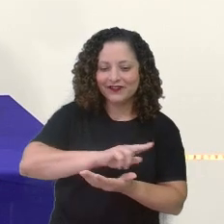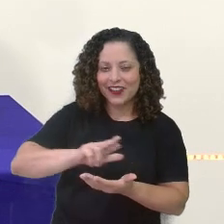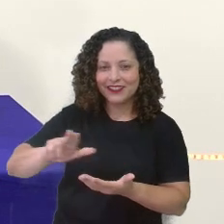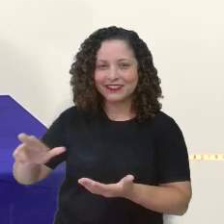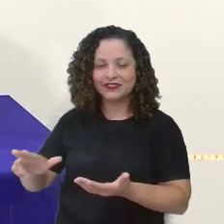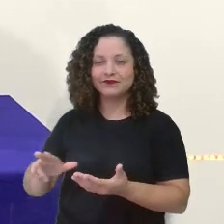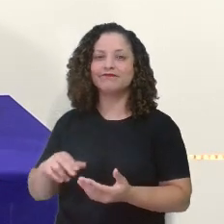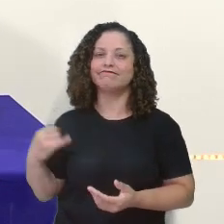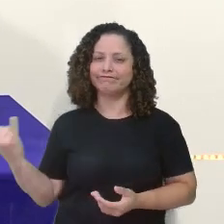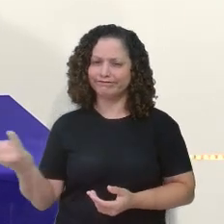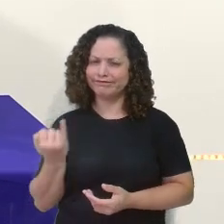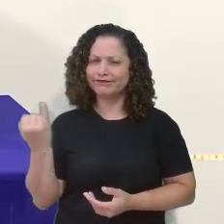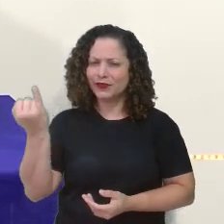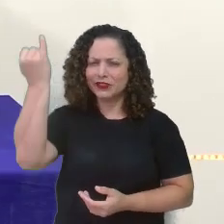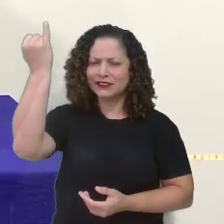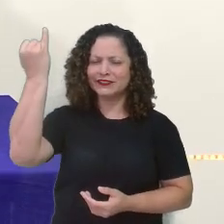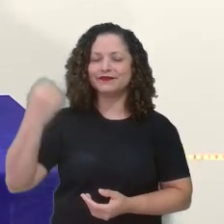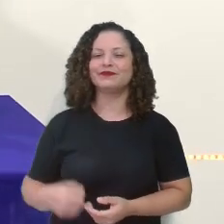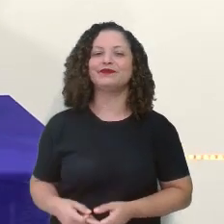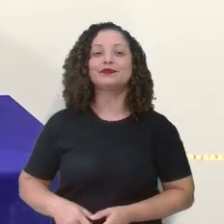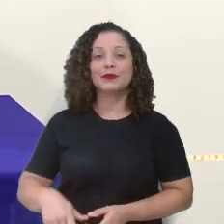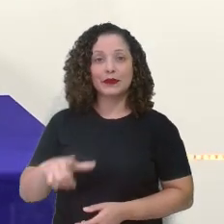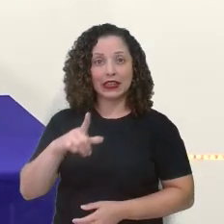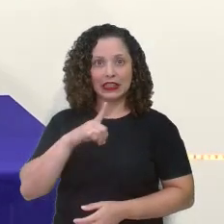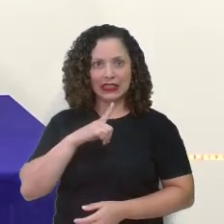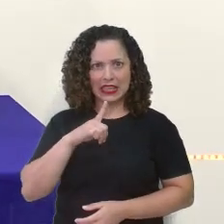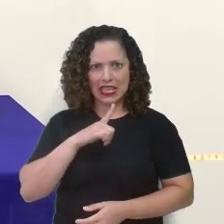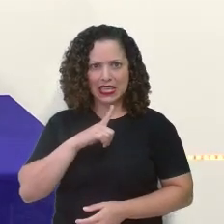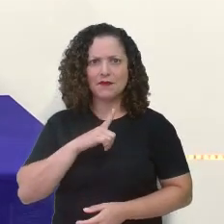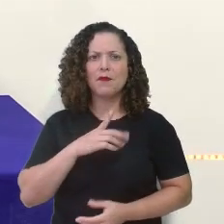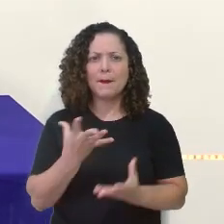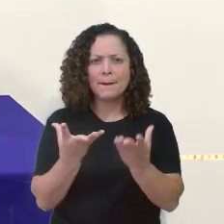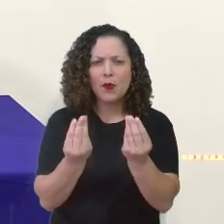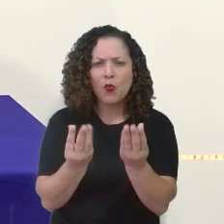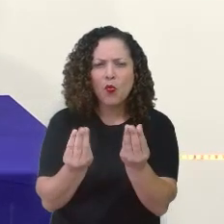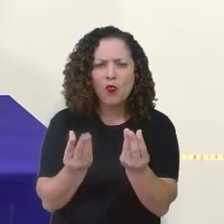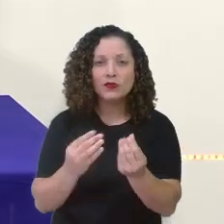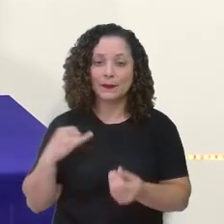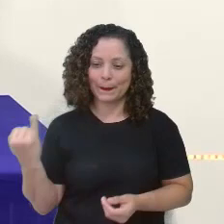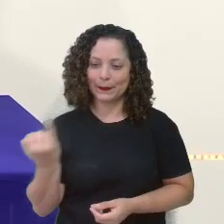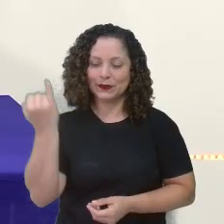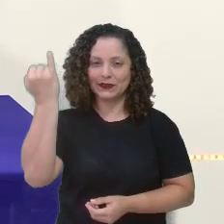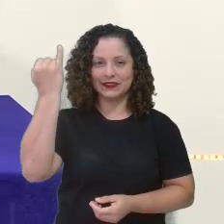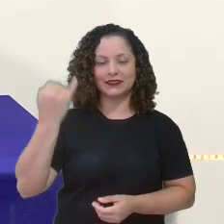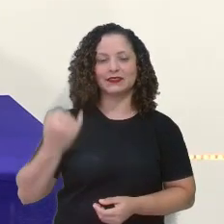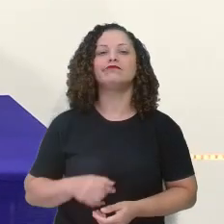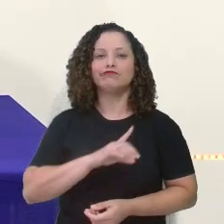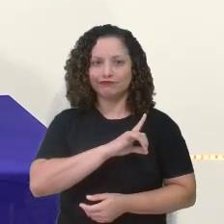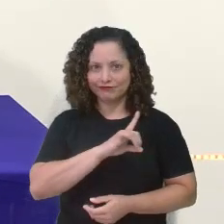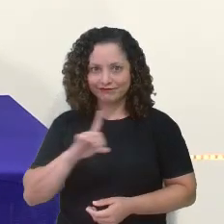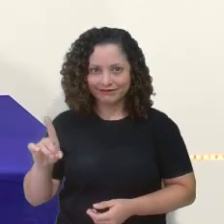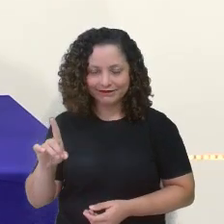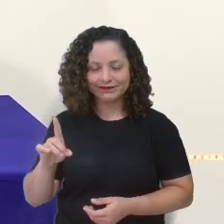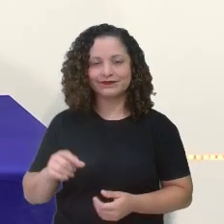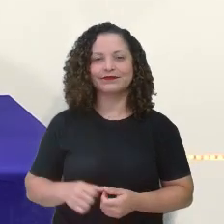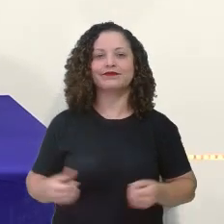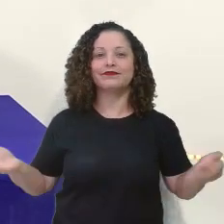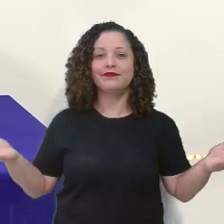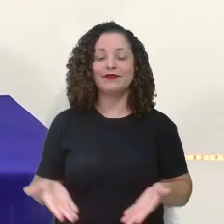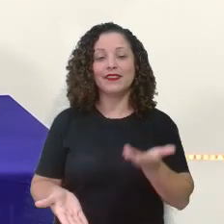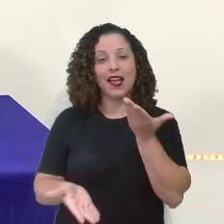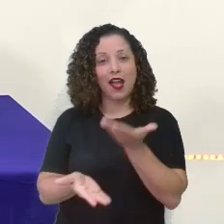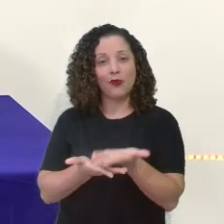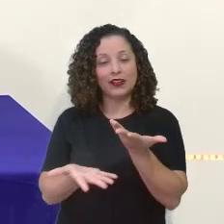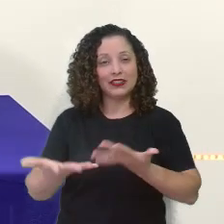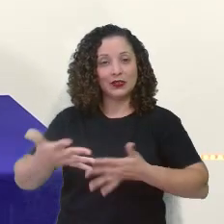bem importante, e ele tem muita serventia para o nosso dia a dia. Para tornar essa aula mais inclusiva, aqui